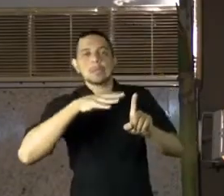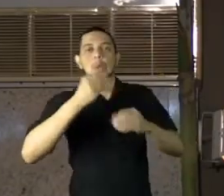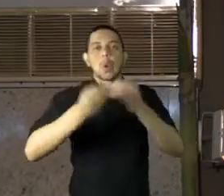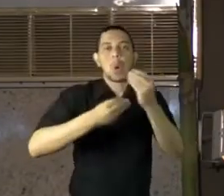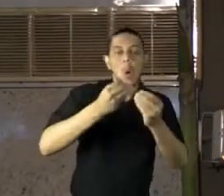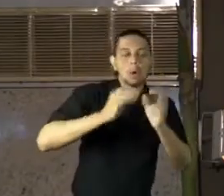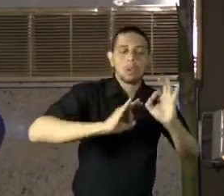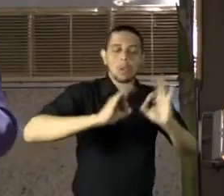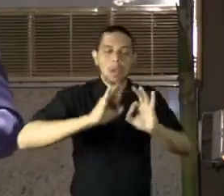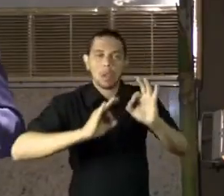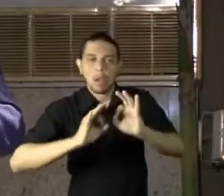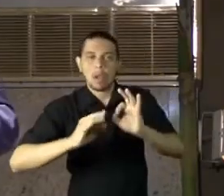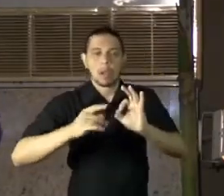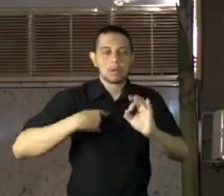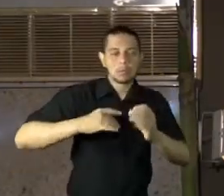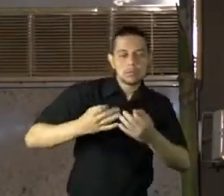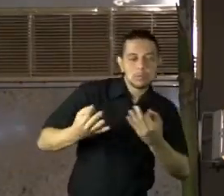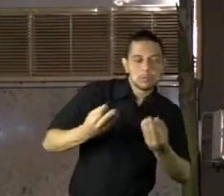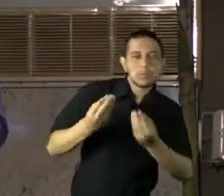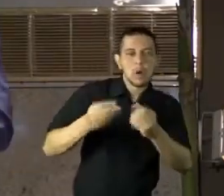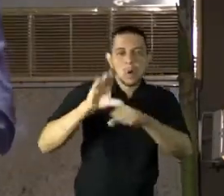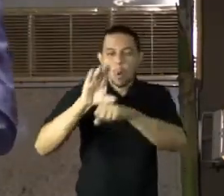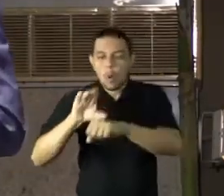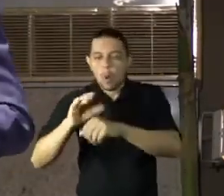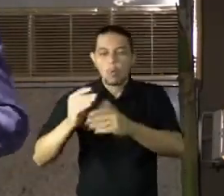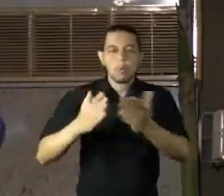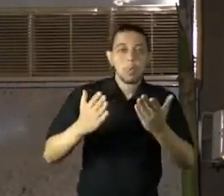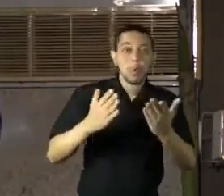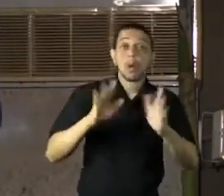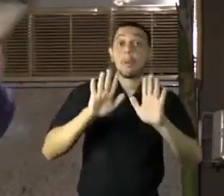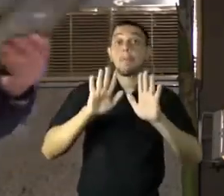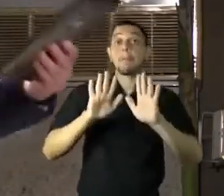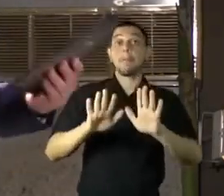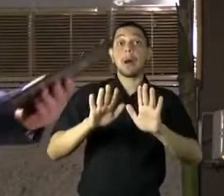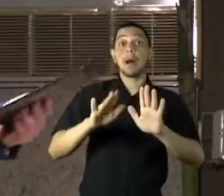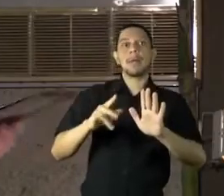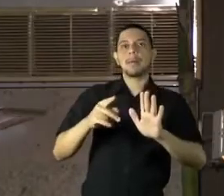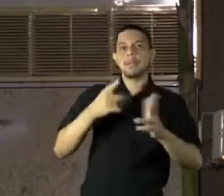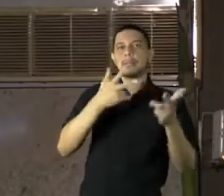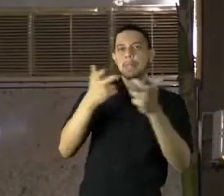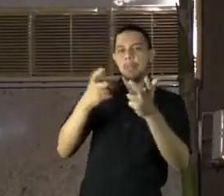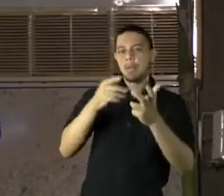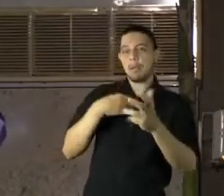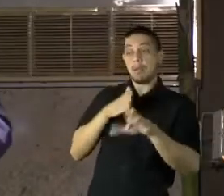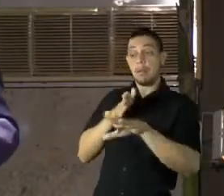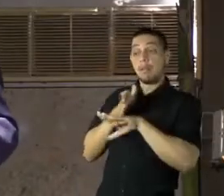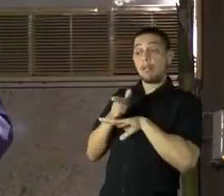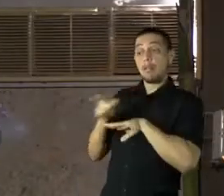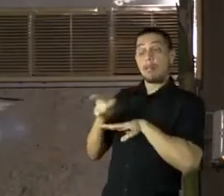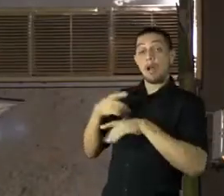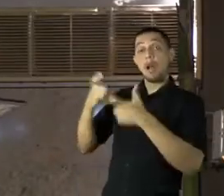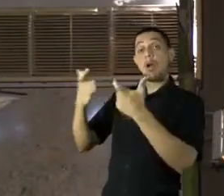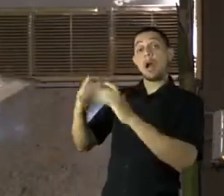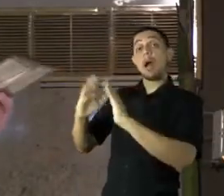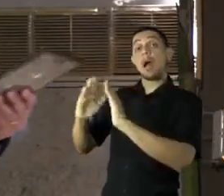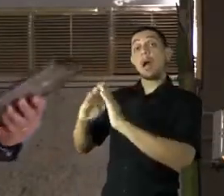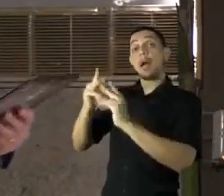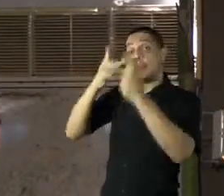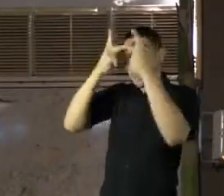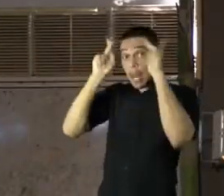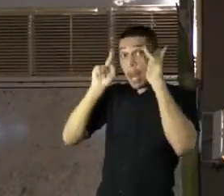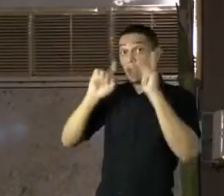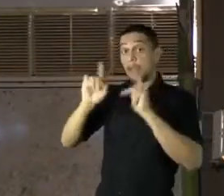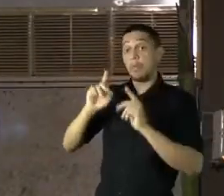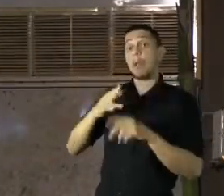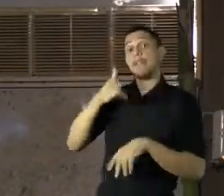religião estavam mais preocupados com os ritos nem entraram no pretório para não se contaminarem porque eles tinham que depois